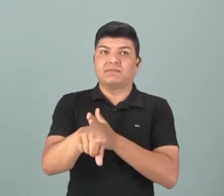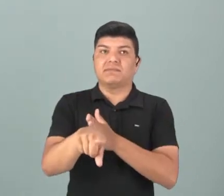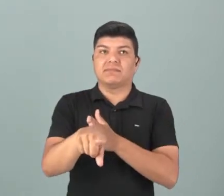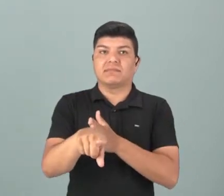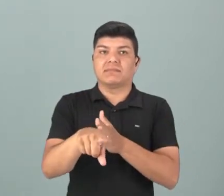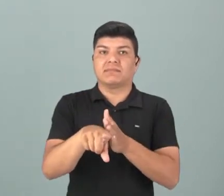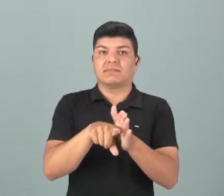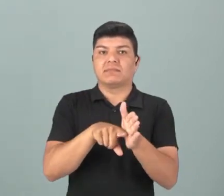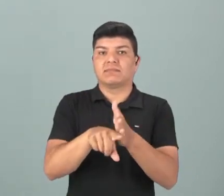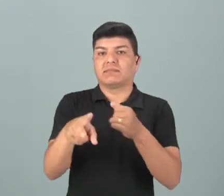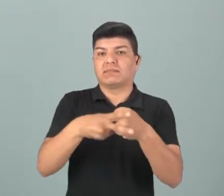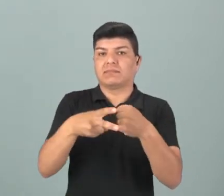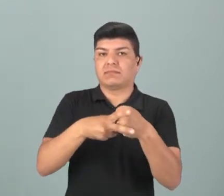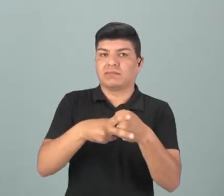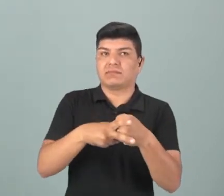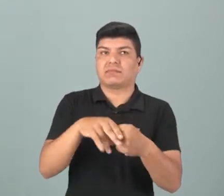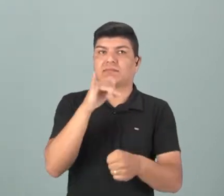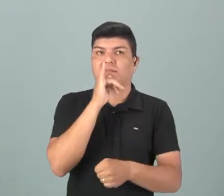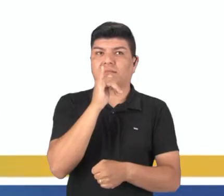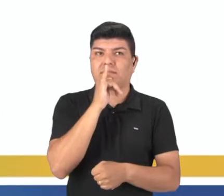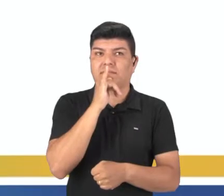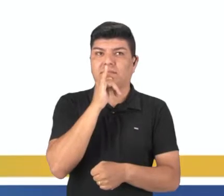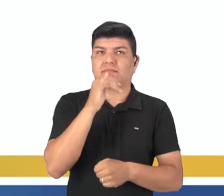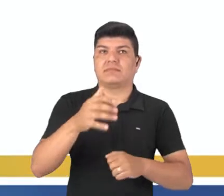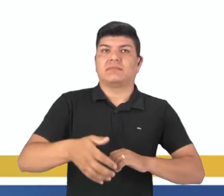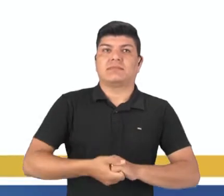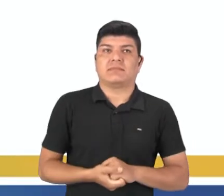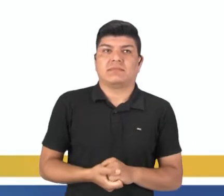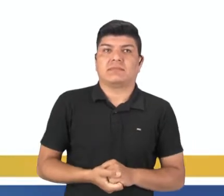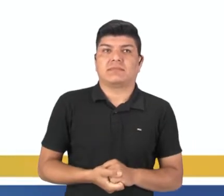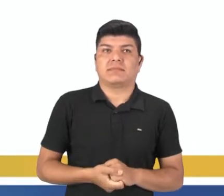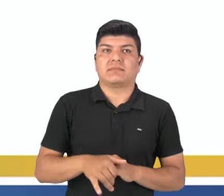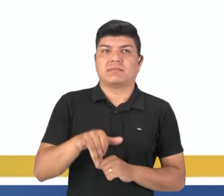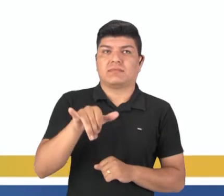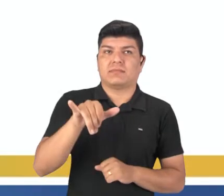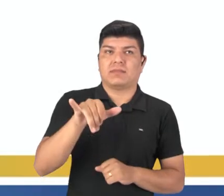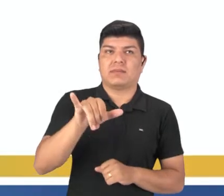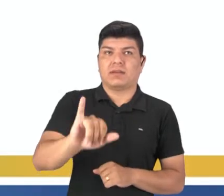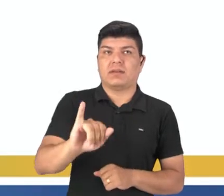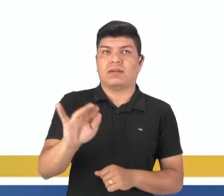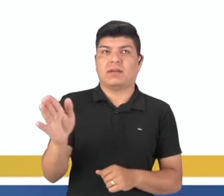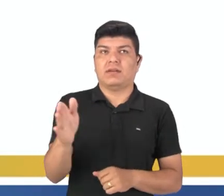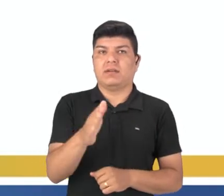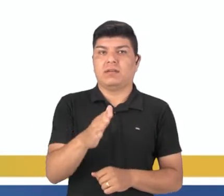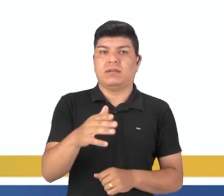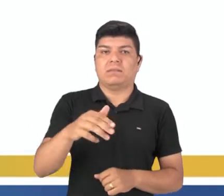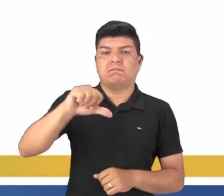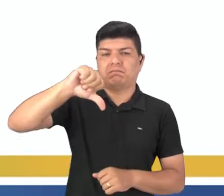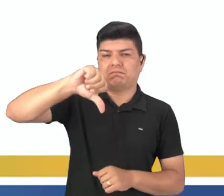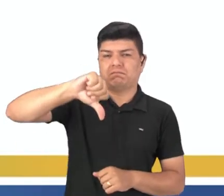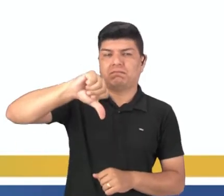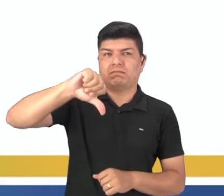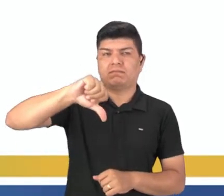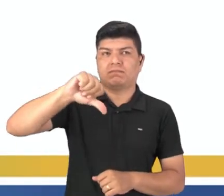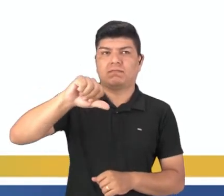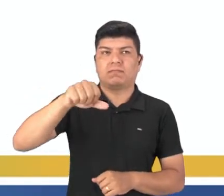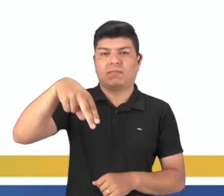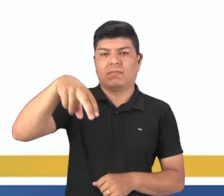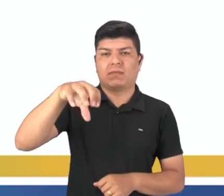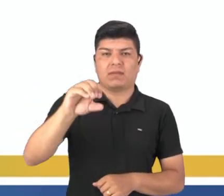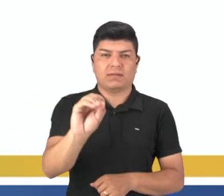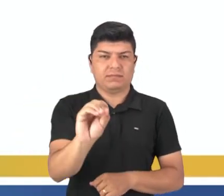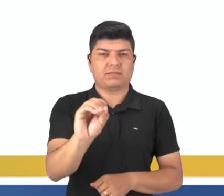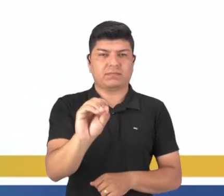verbo auxiliar por exemplo de Will work Yes I work negativa now I